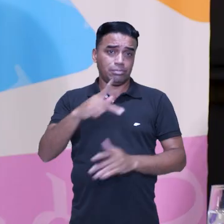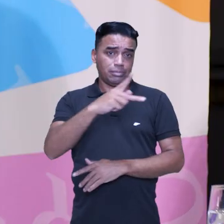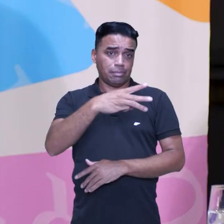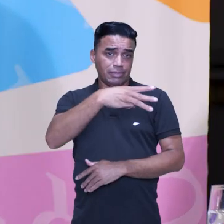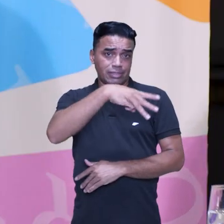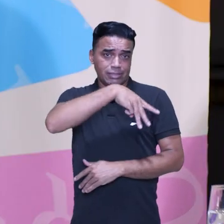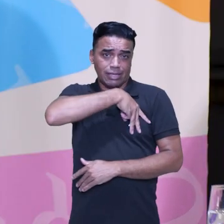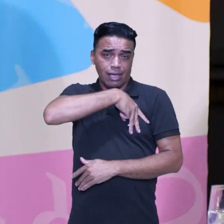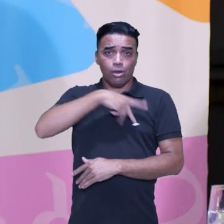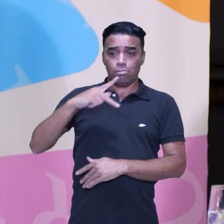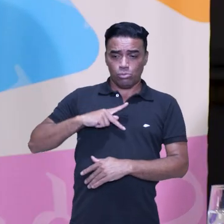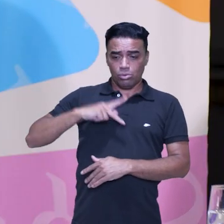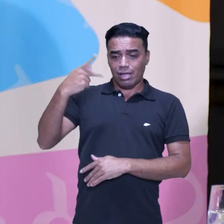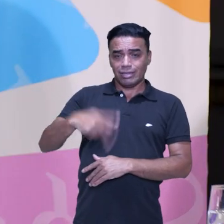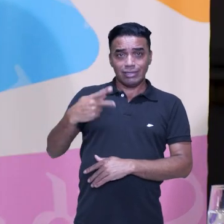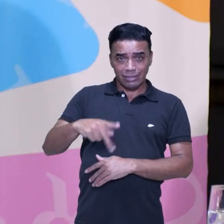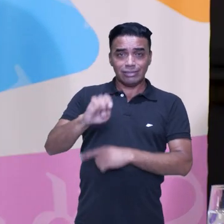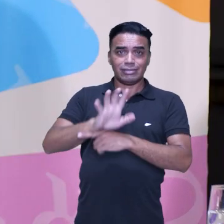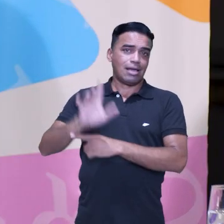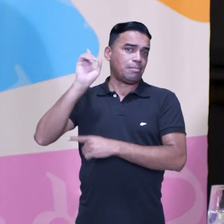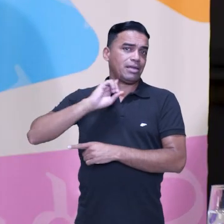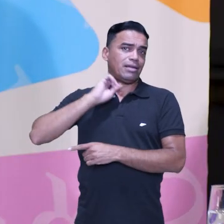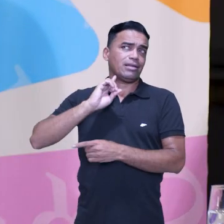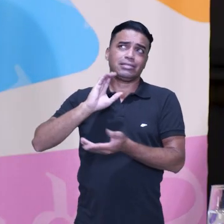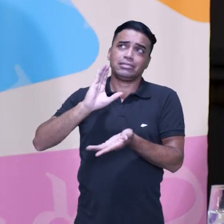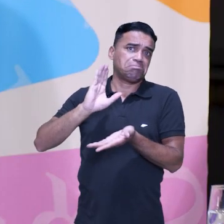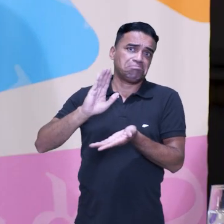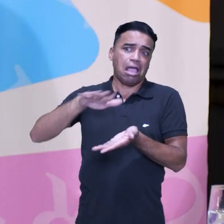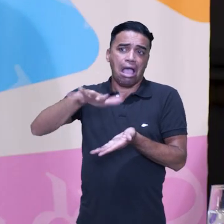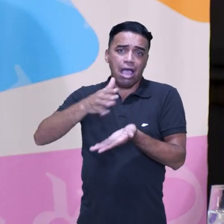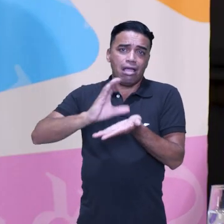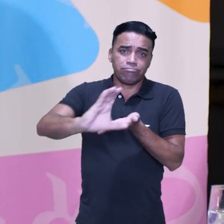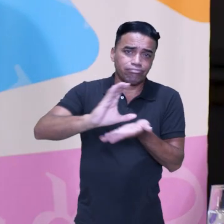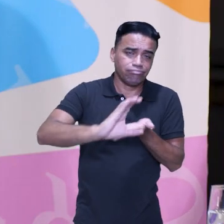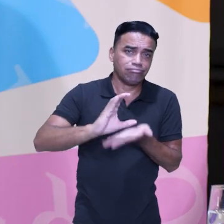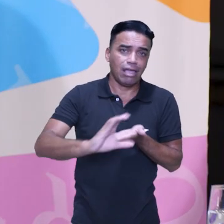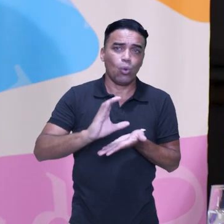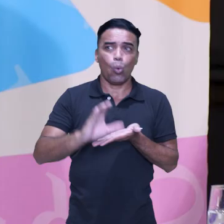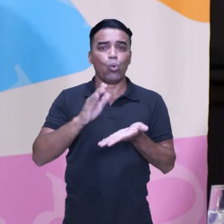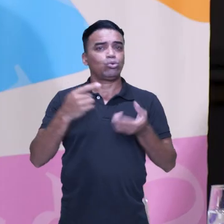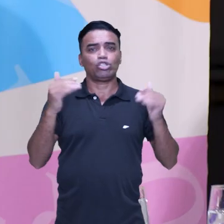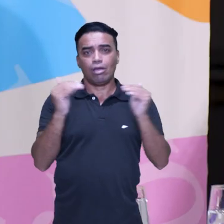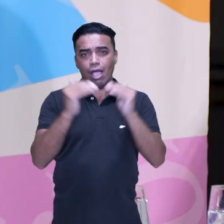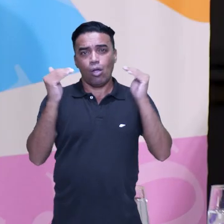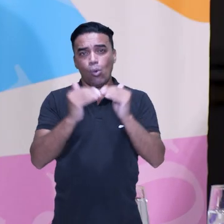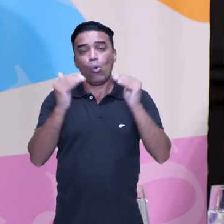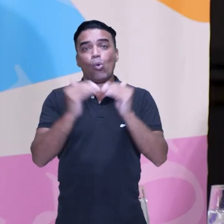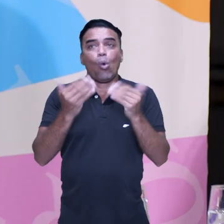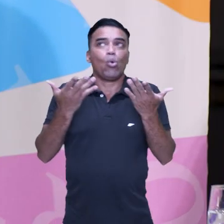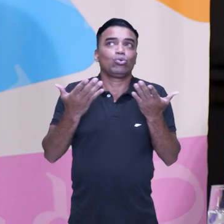Minas Gerais, que, por meio de recursos que foram advindos de acordos, de termos de ajustamento